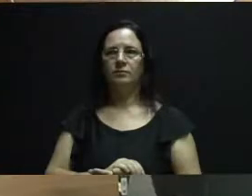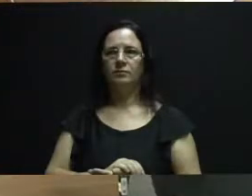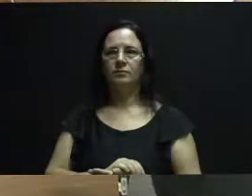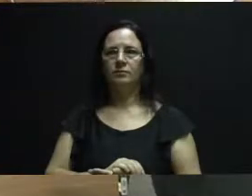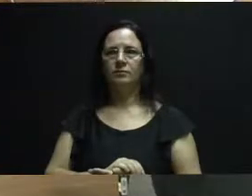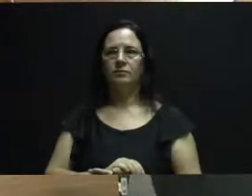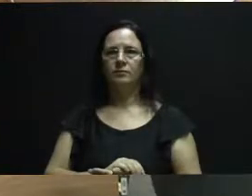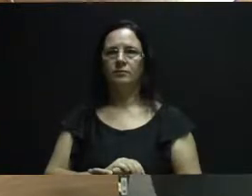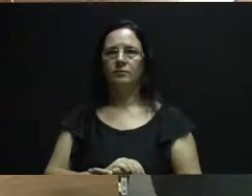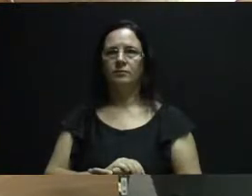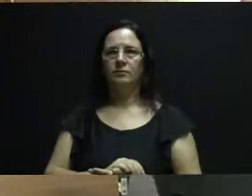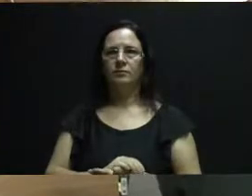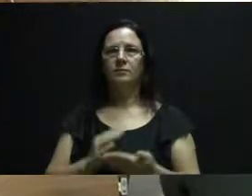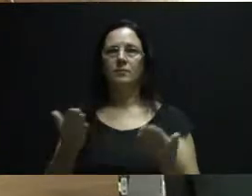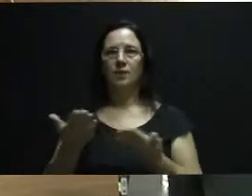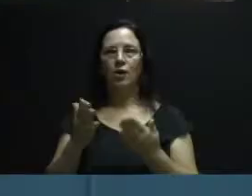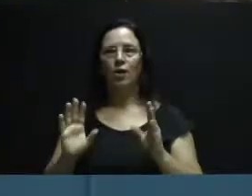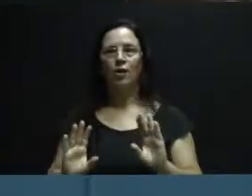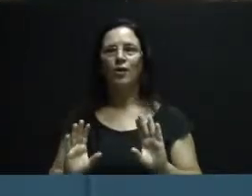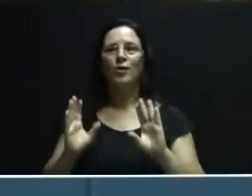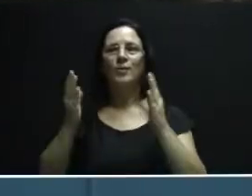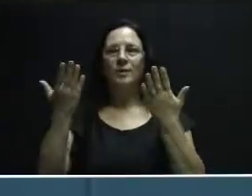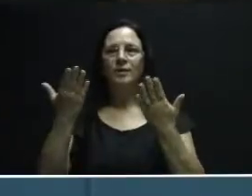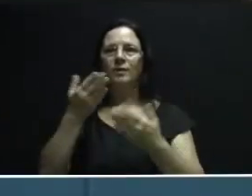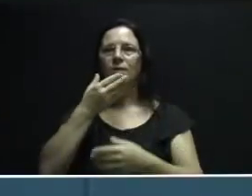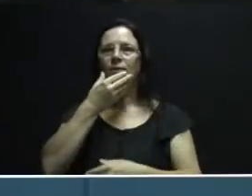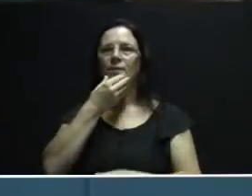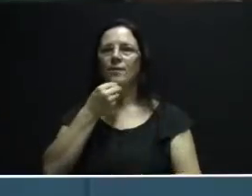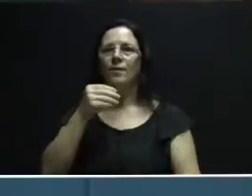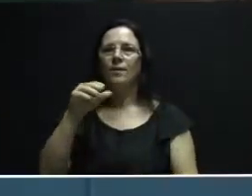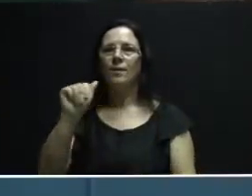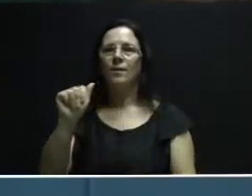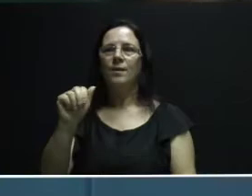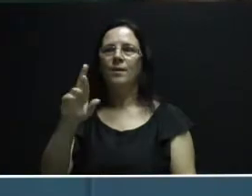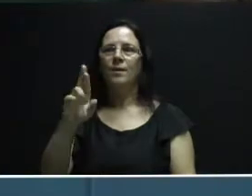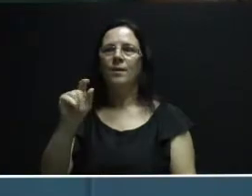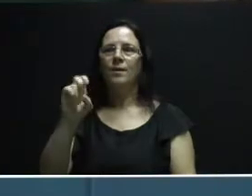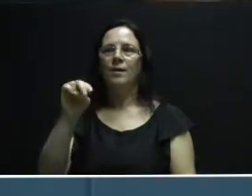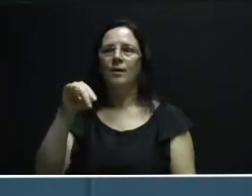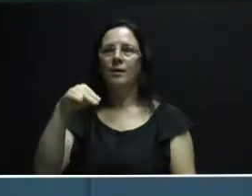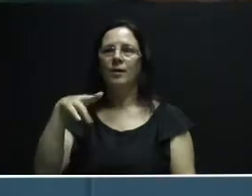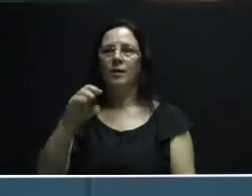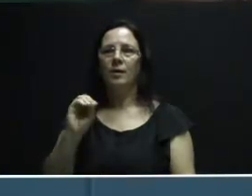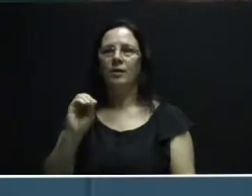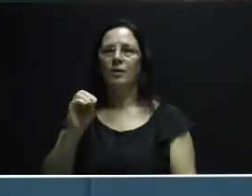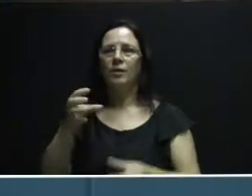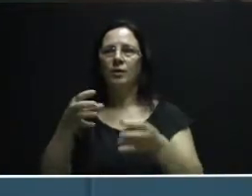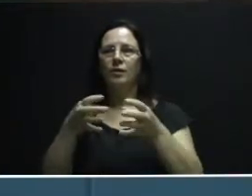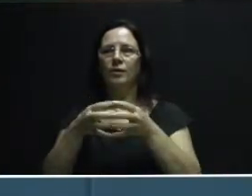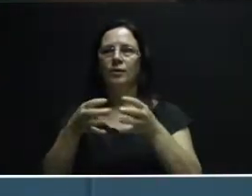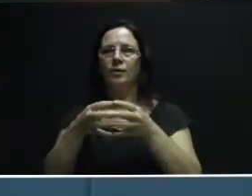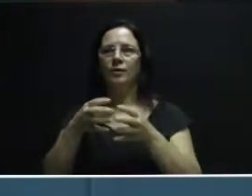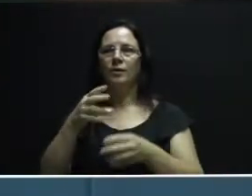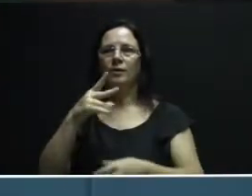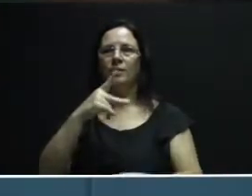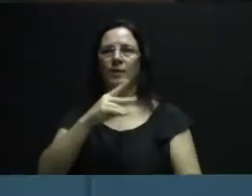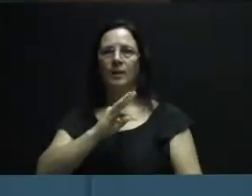Neste momento, homenagearemos Arlindo Pedro Júnior, indicado pela bancada do